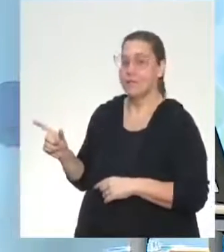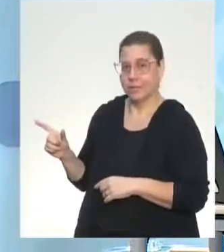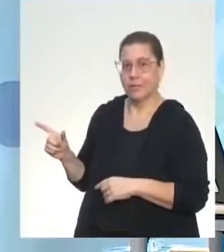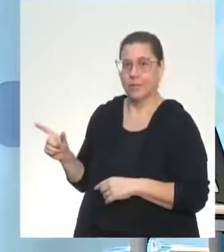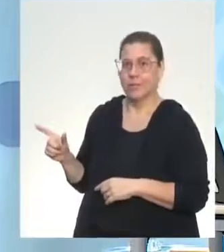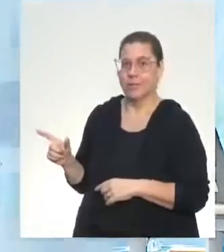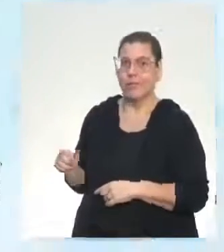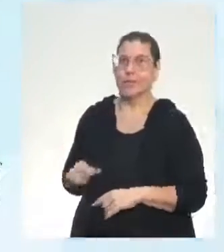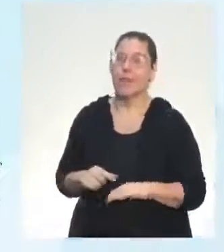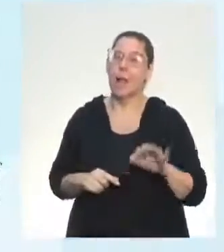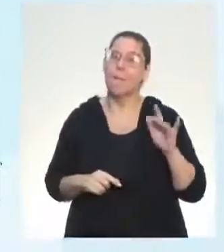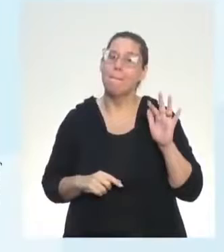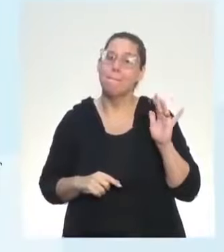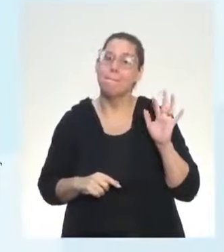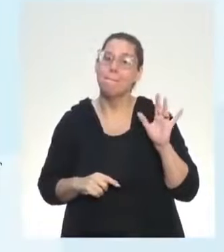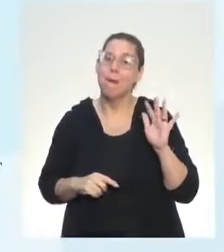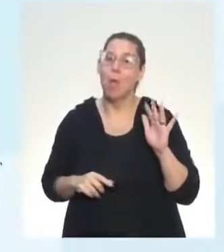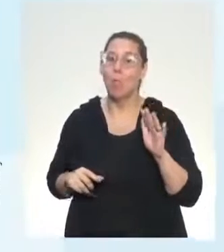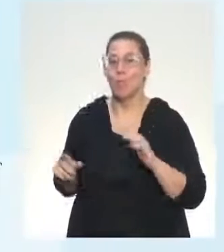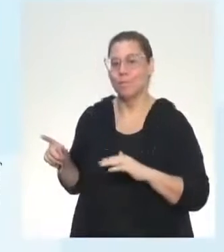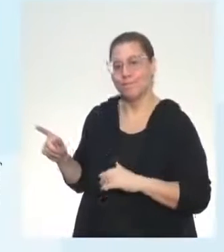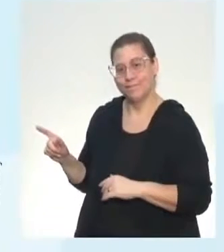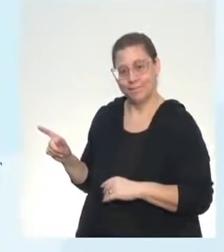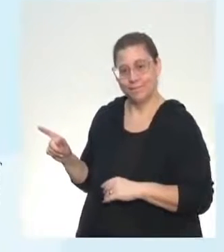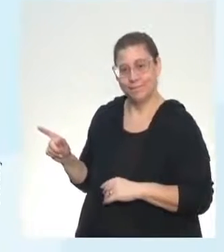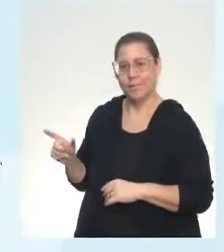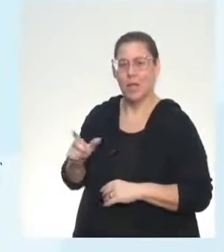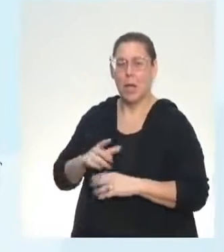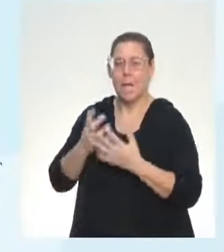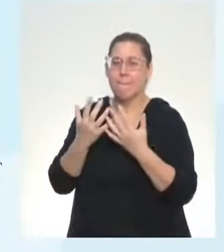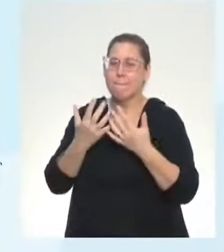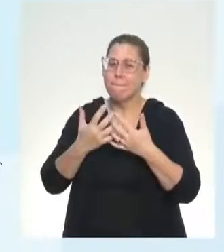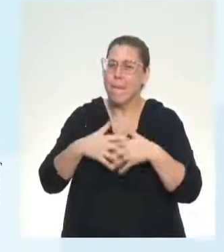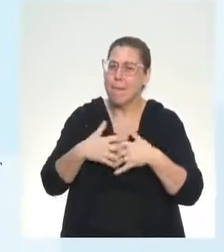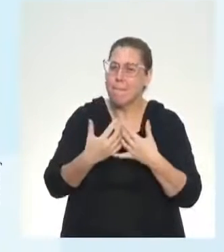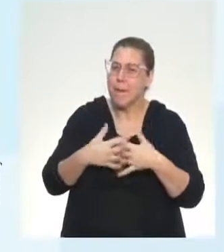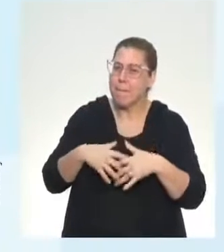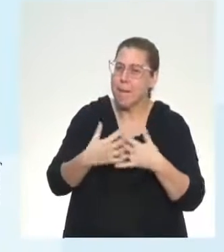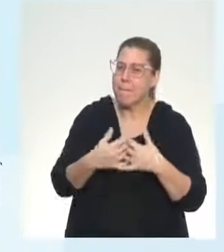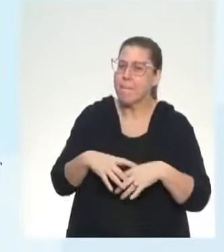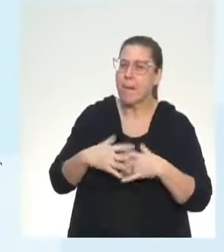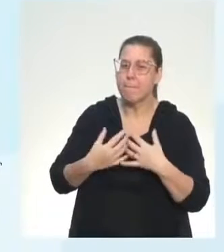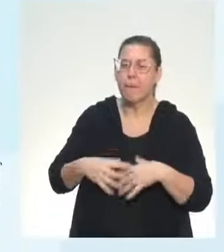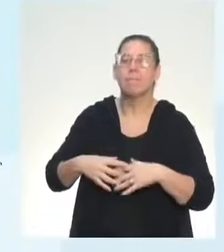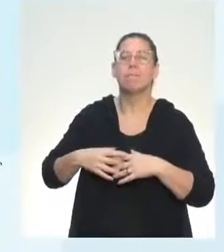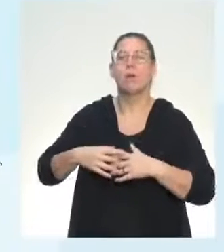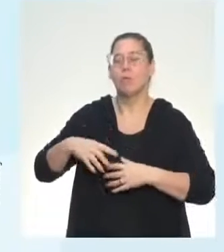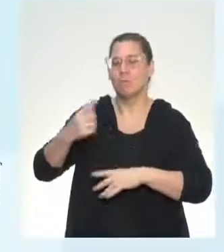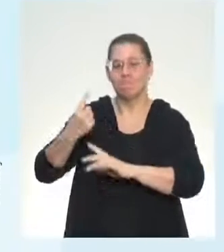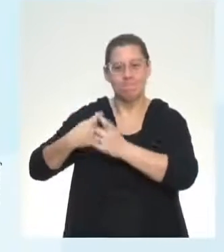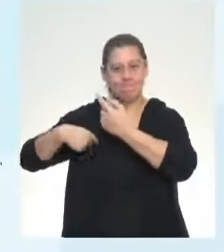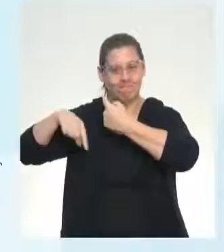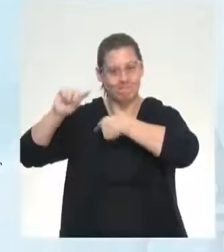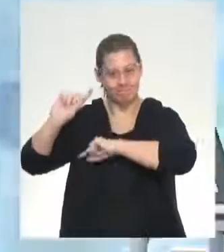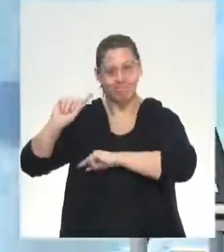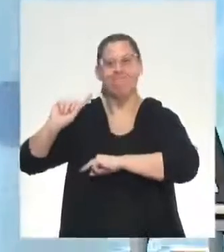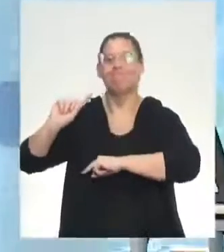mão humana, né, a técnica humana, a sabedoria humana no desenvolvimento aí